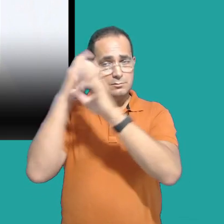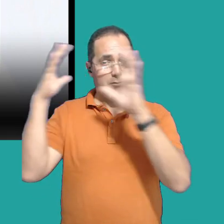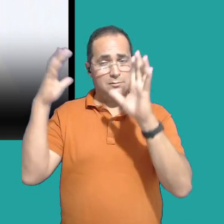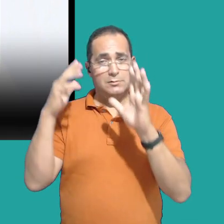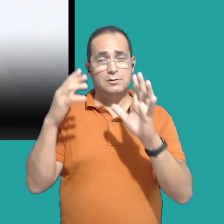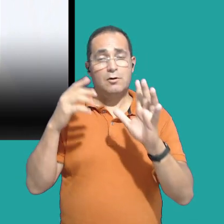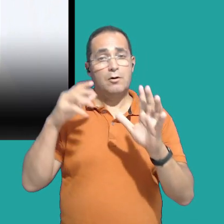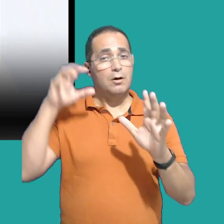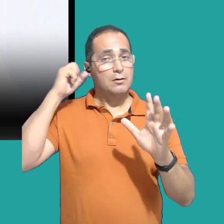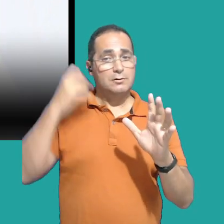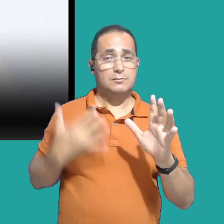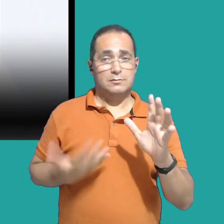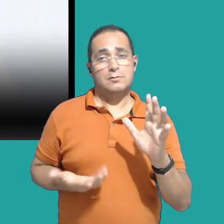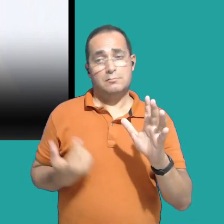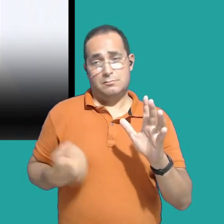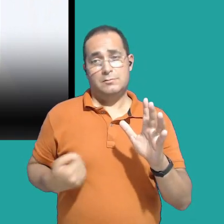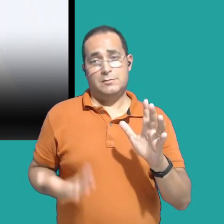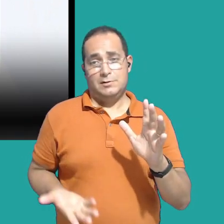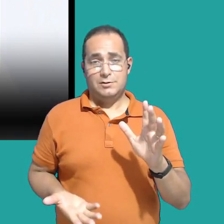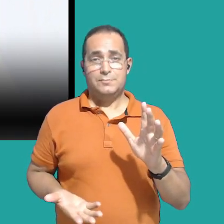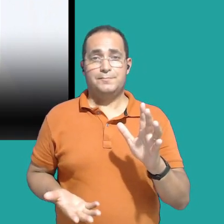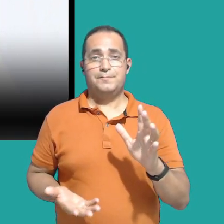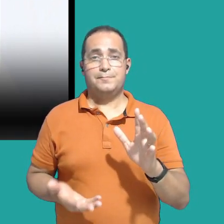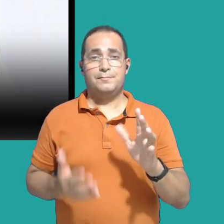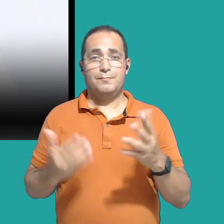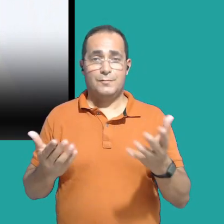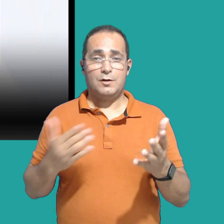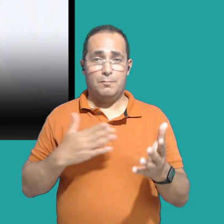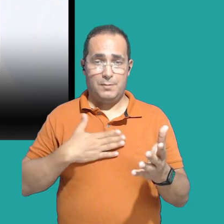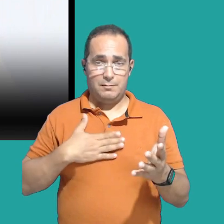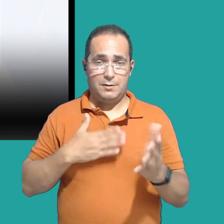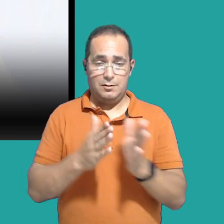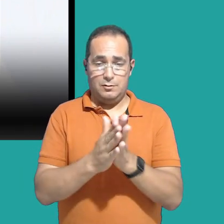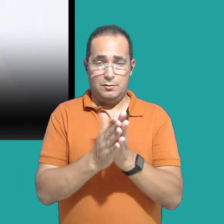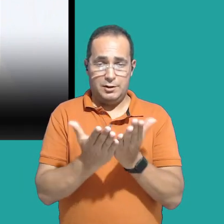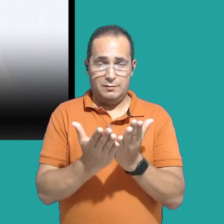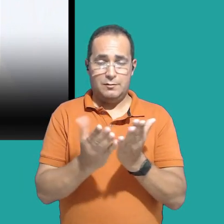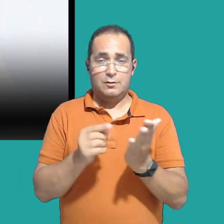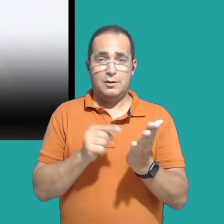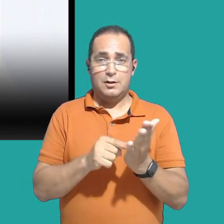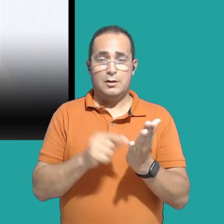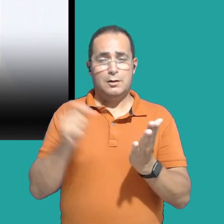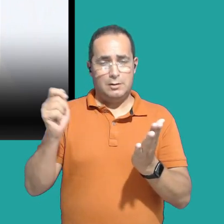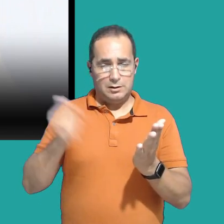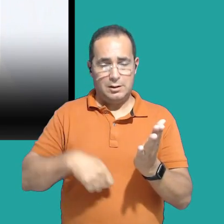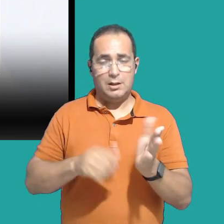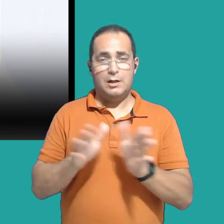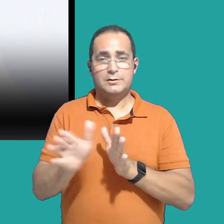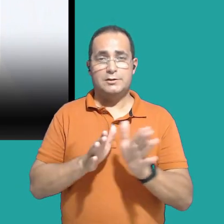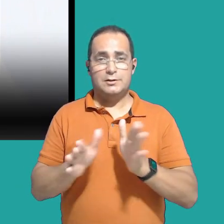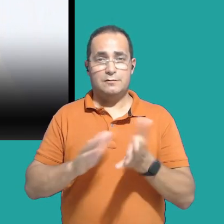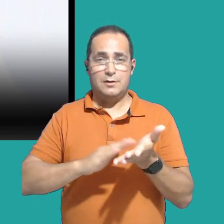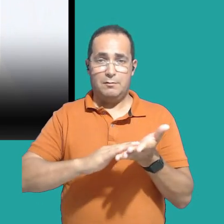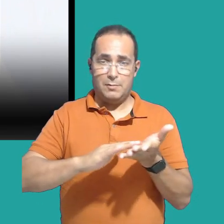porque ela precisa ser vista. Então, a forma da gente ver é pela audiodescrição. Então, para mim, um livro, ele pode